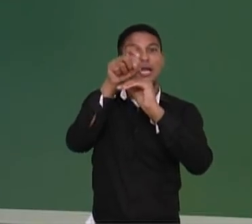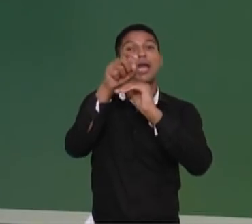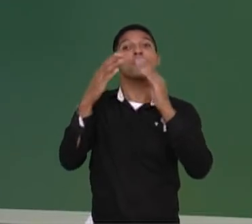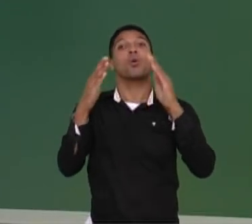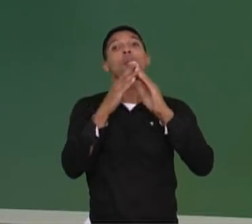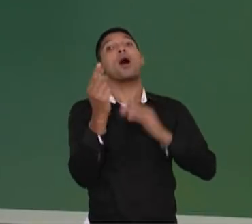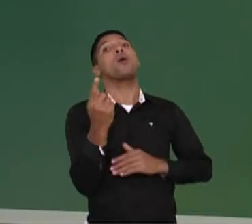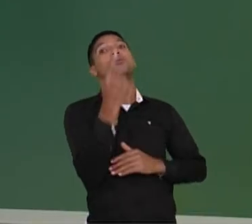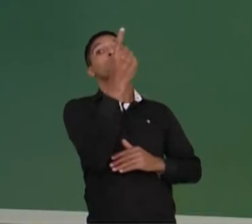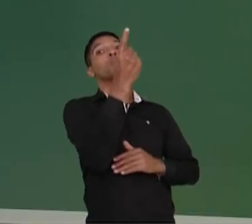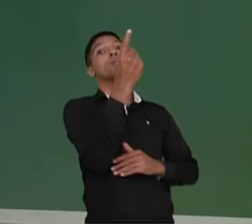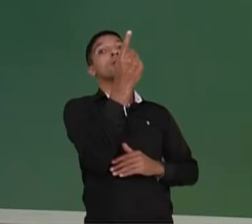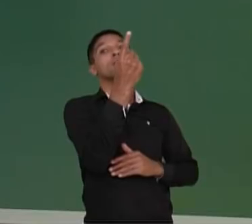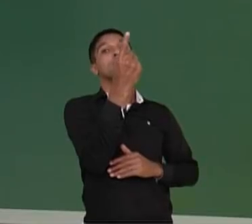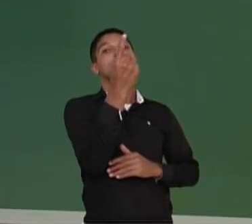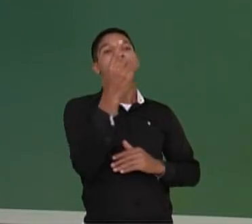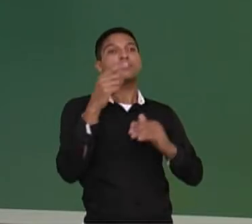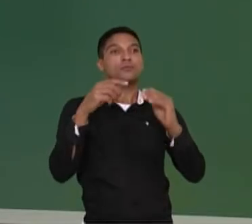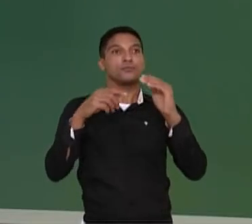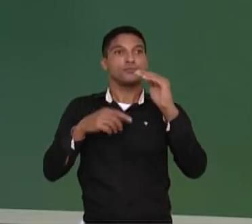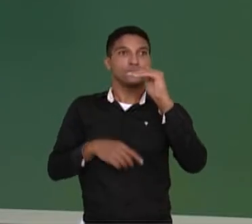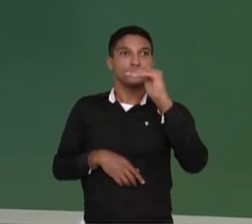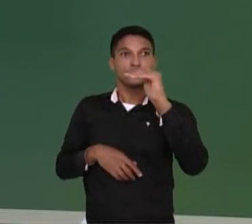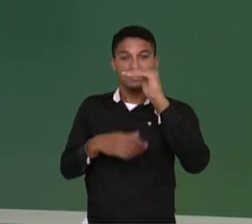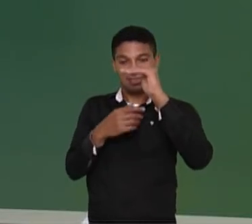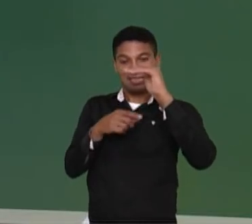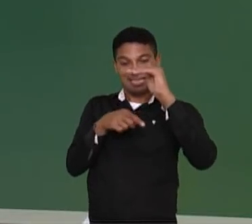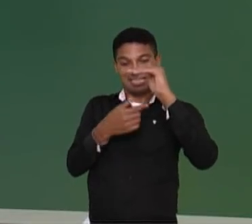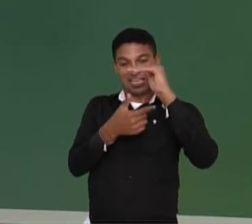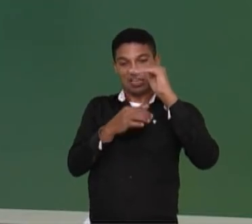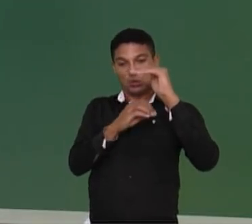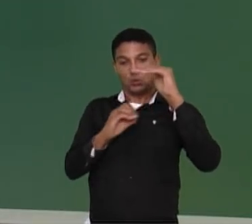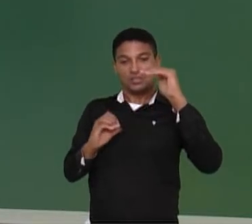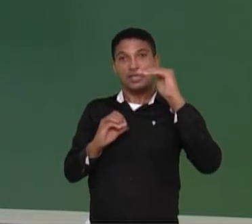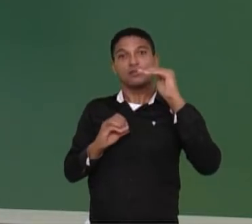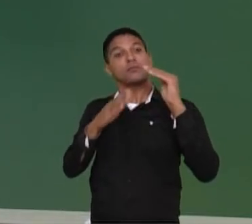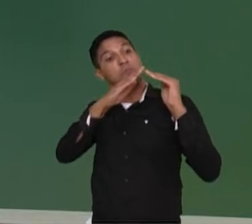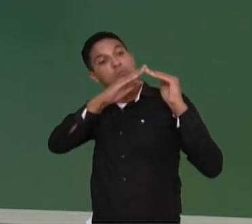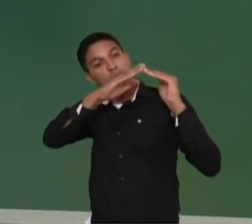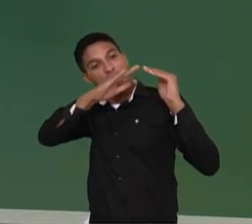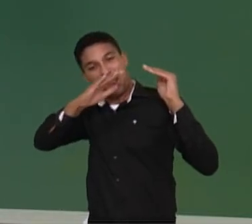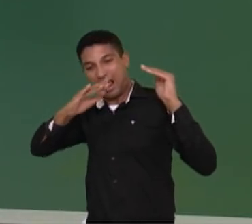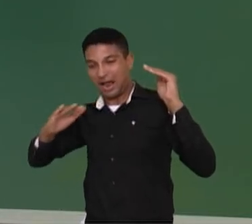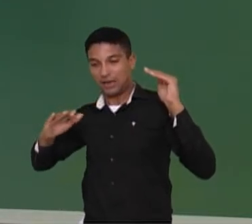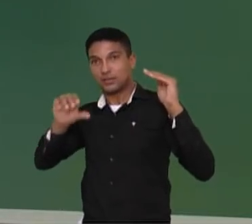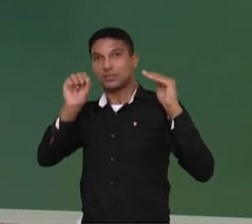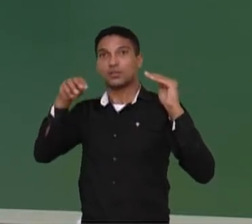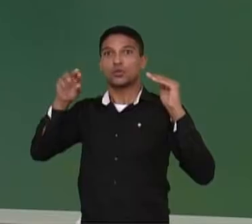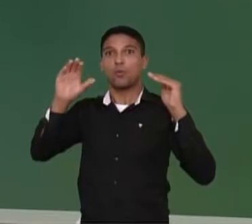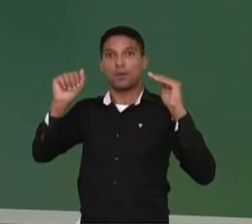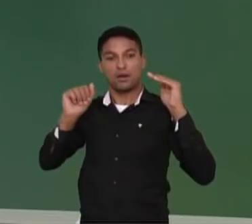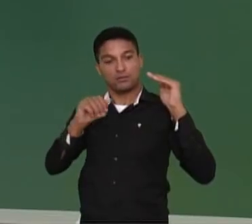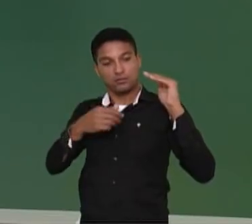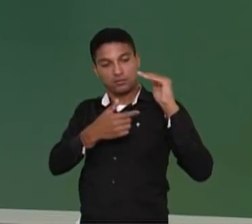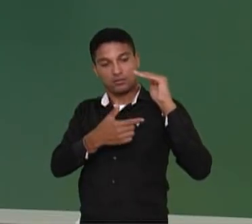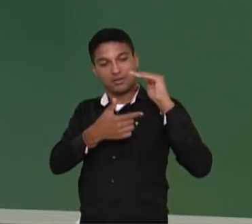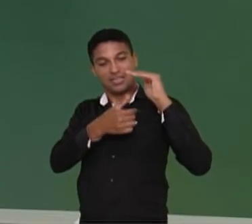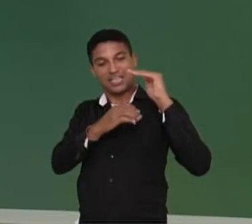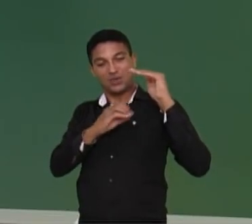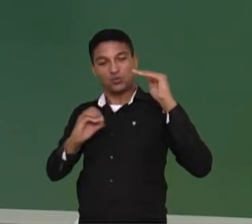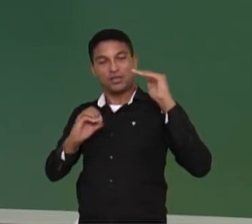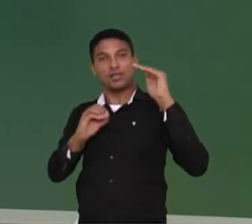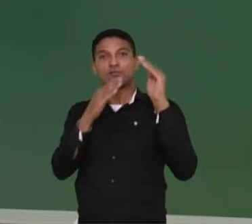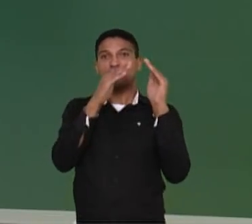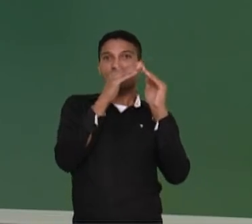120 dividido por 20. Eu tenho 6 como resposta. E aqui eu mantive, né? Essa igualdade,